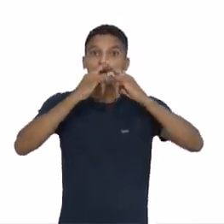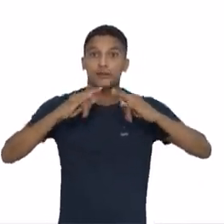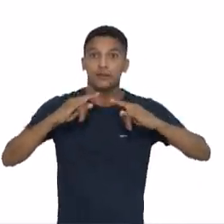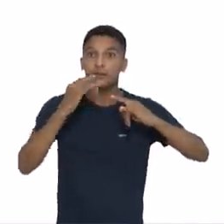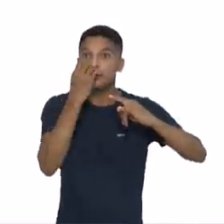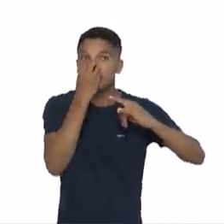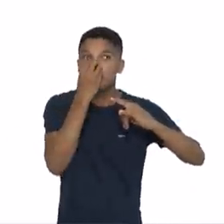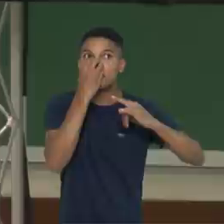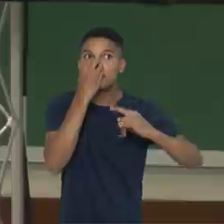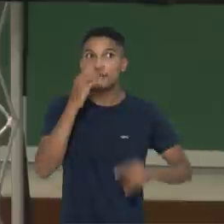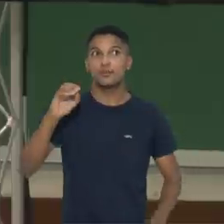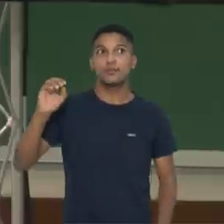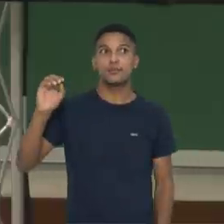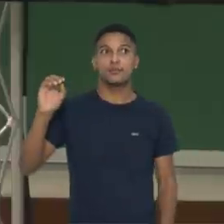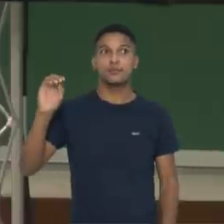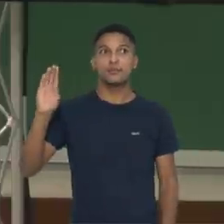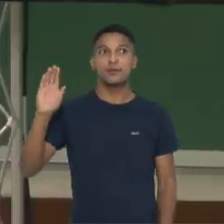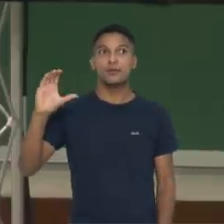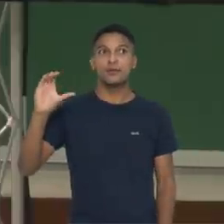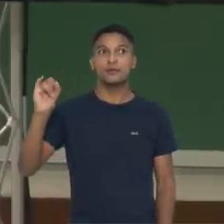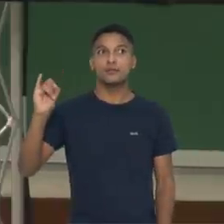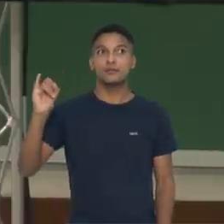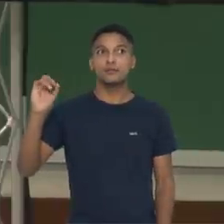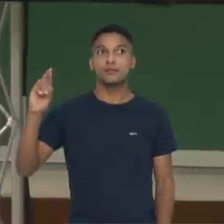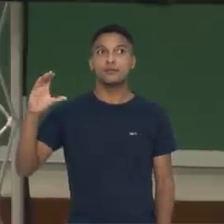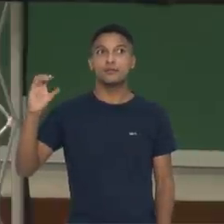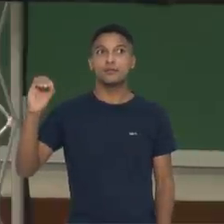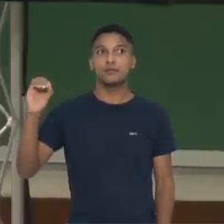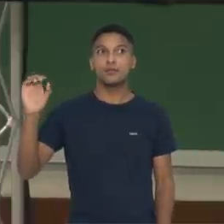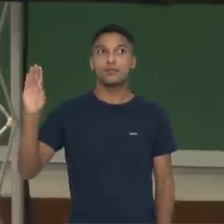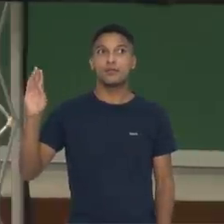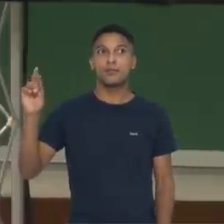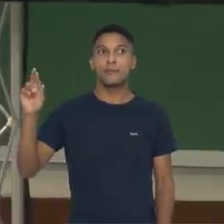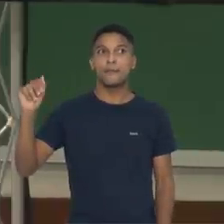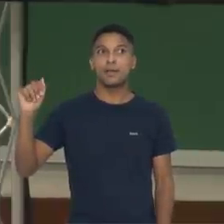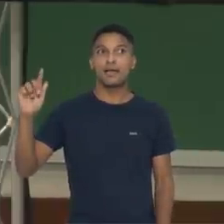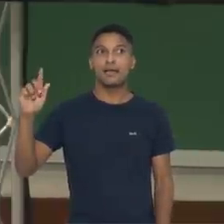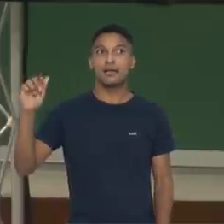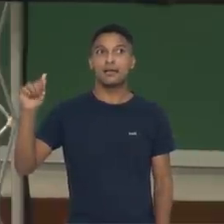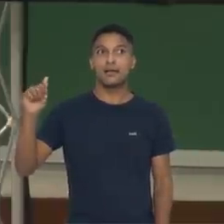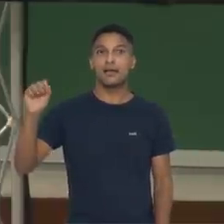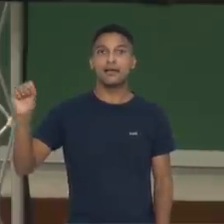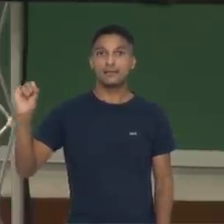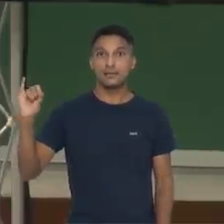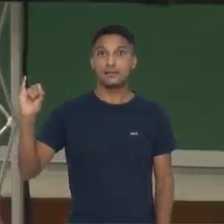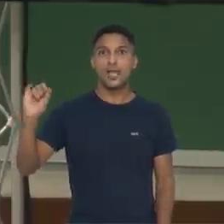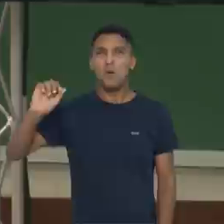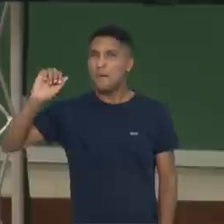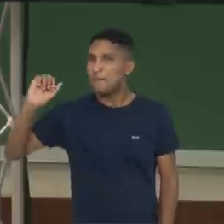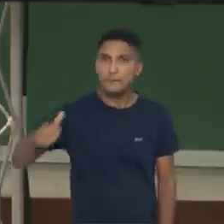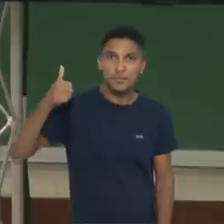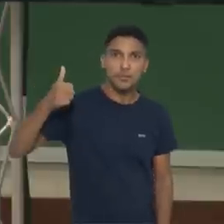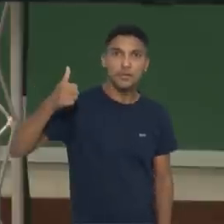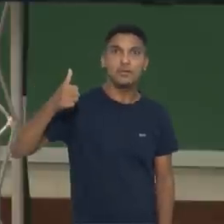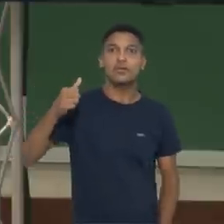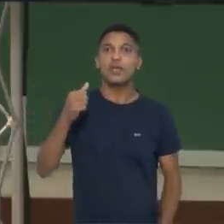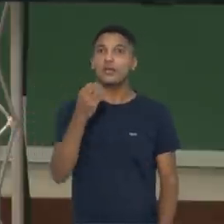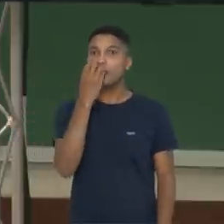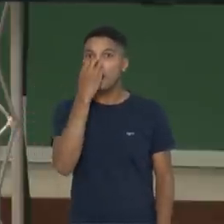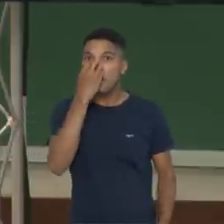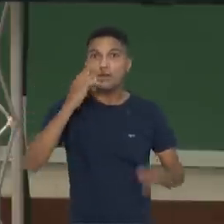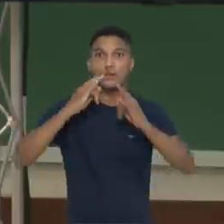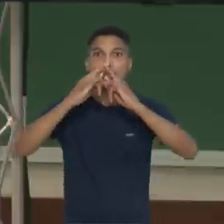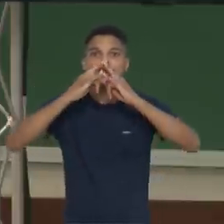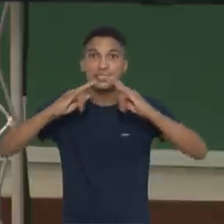tá? Então, foi o primeiro circo que nós tivemos aqui no Brasil com picadeiro e lona, né? Tiveram outros, mas com essa estrutura, foi esse